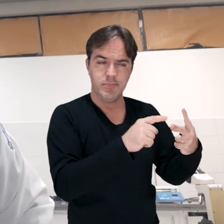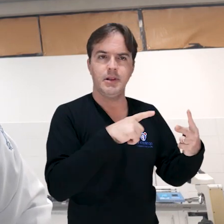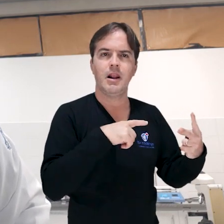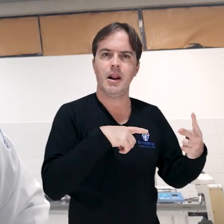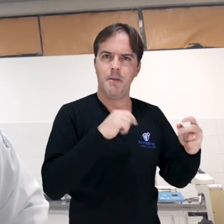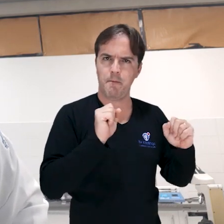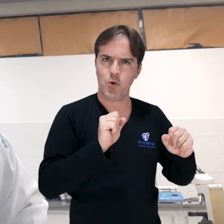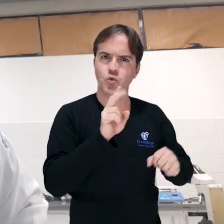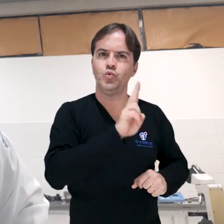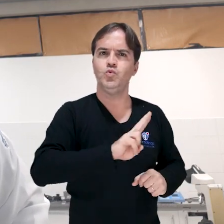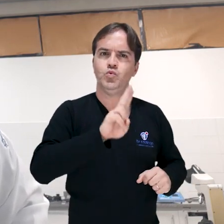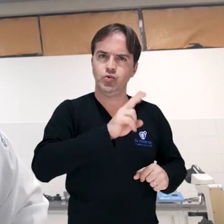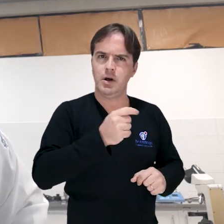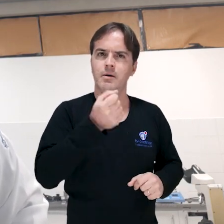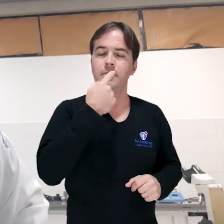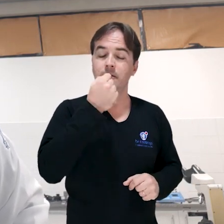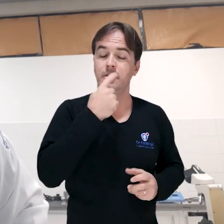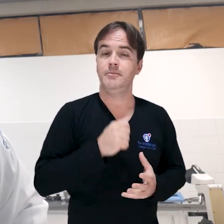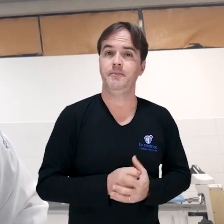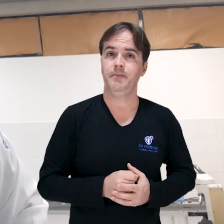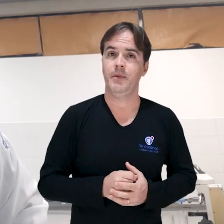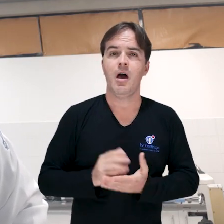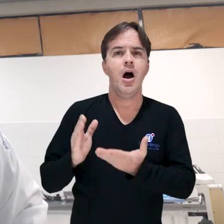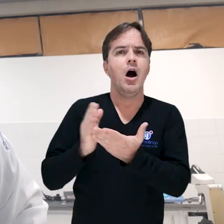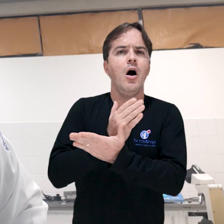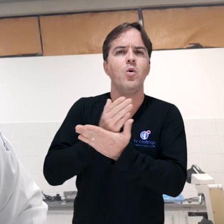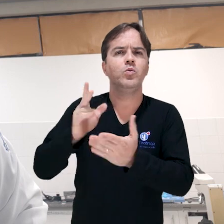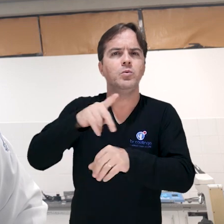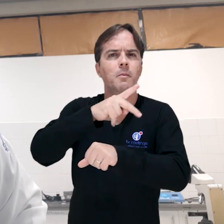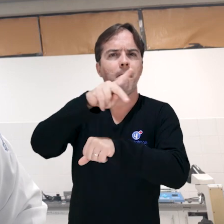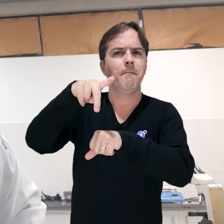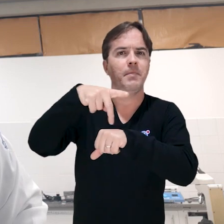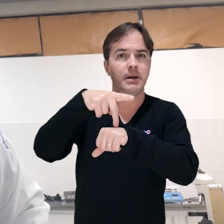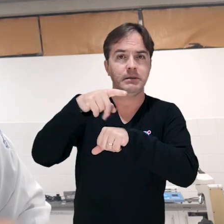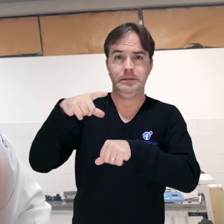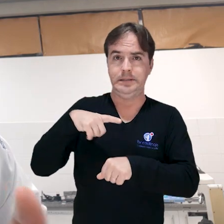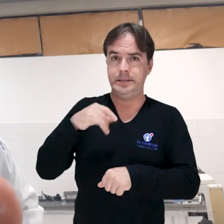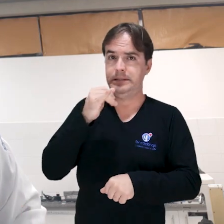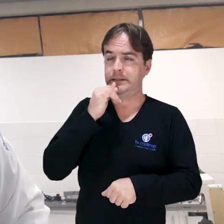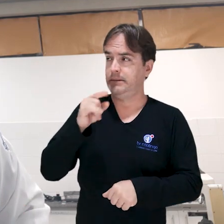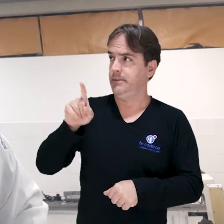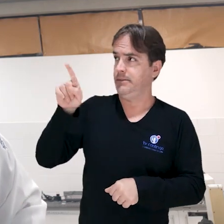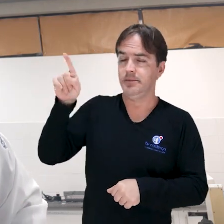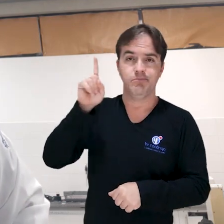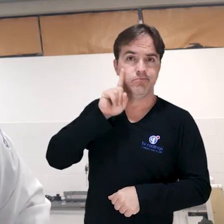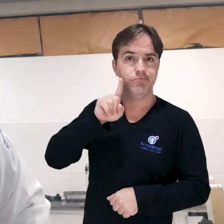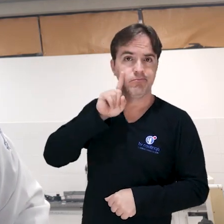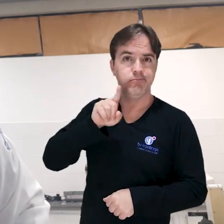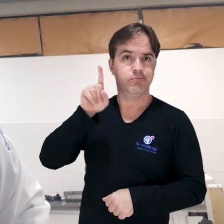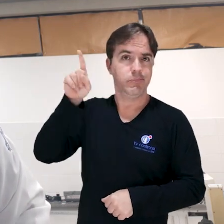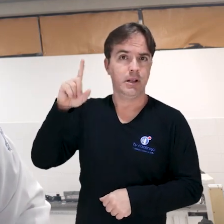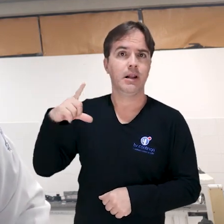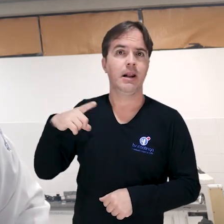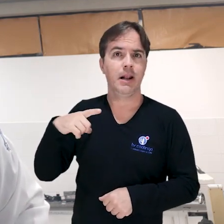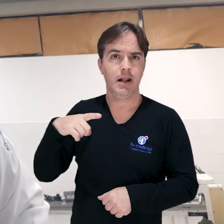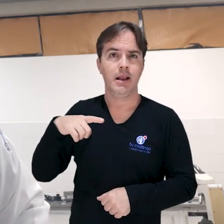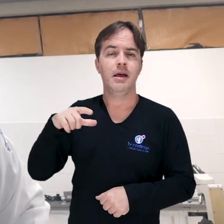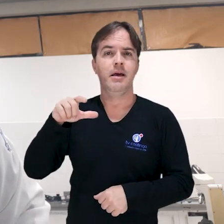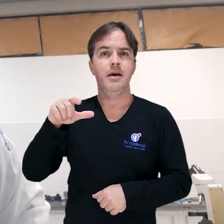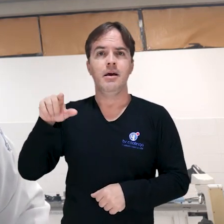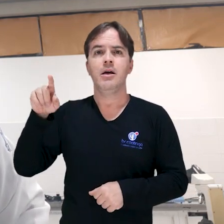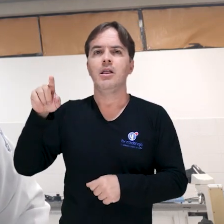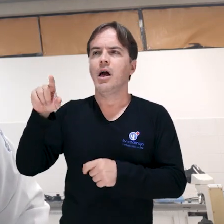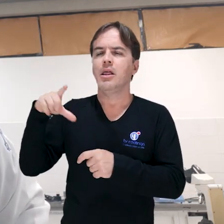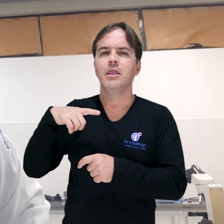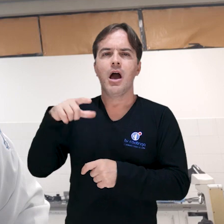medicação. Alguns países, os Estados Unidos no ano passado, o FDA, que é a Agência de Controle de Medicamentos